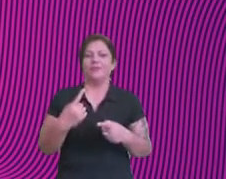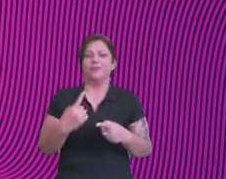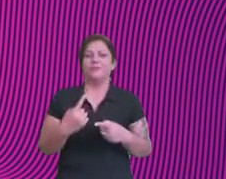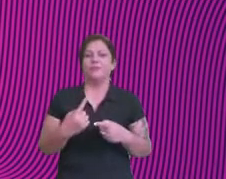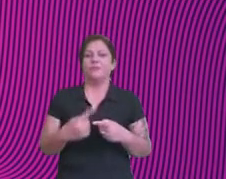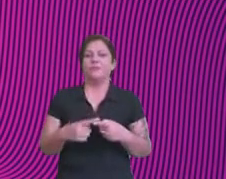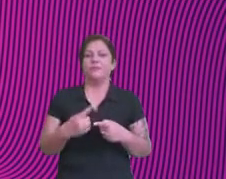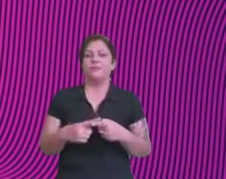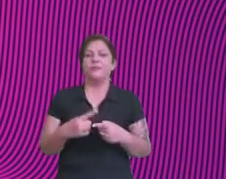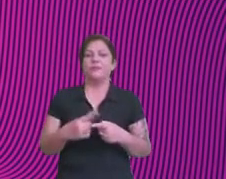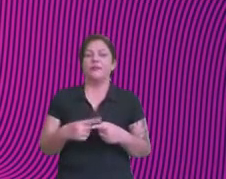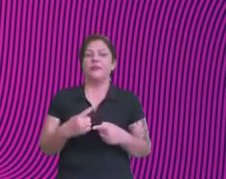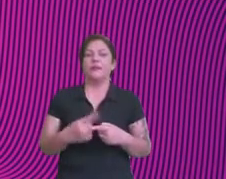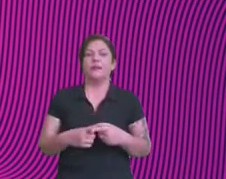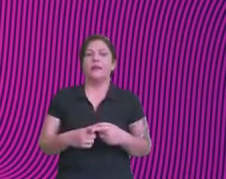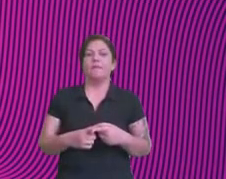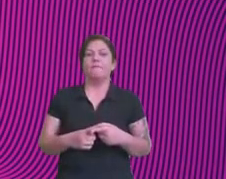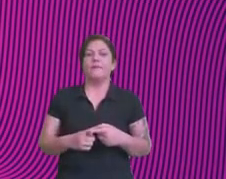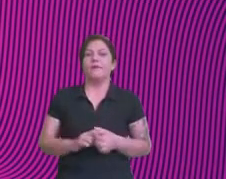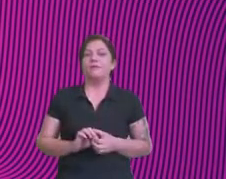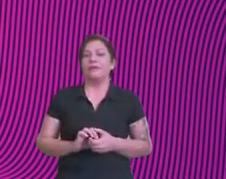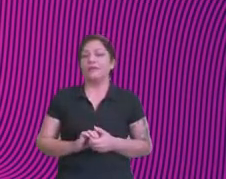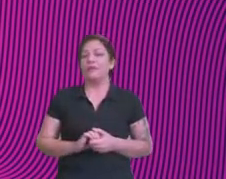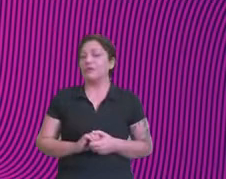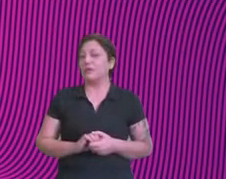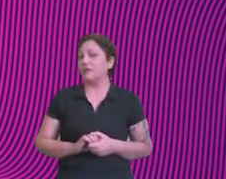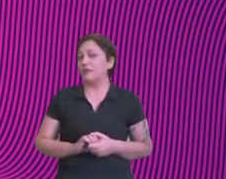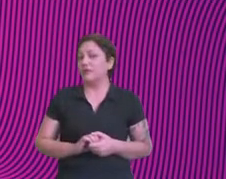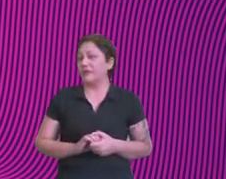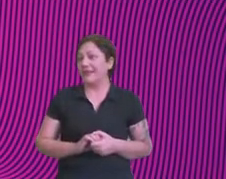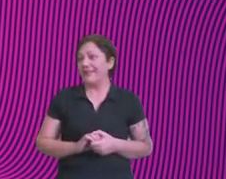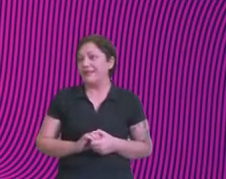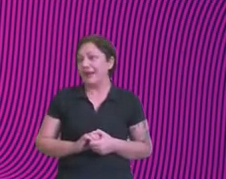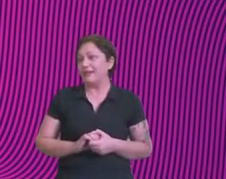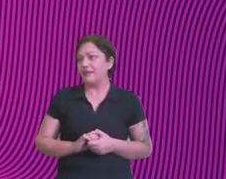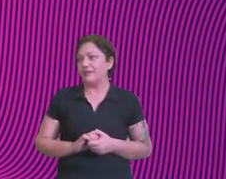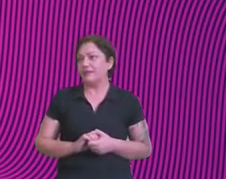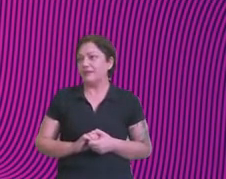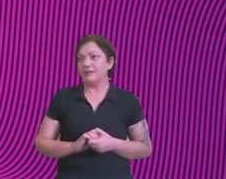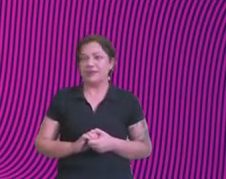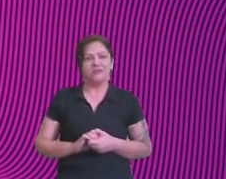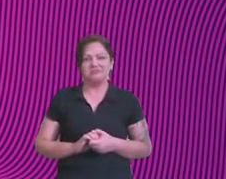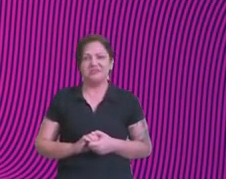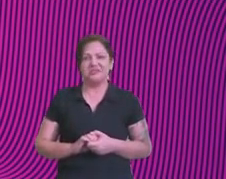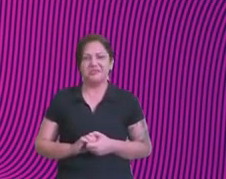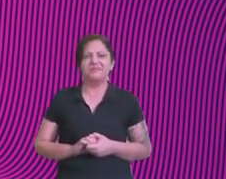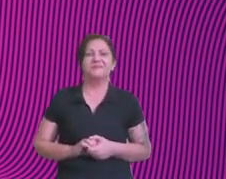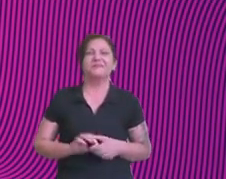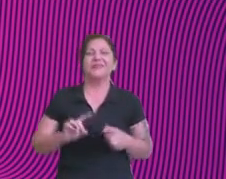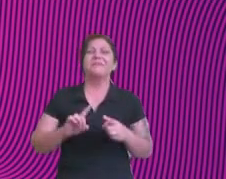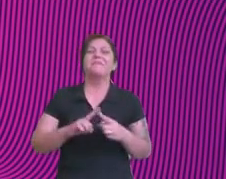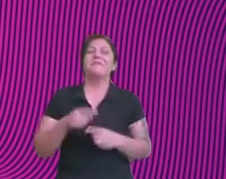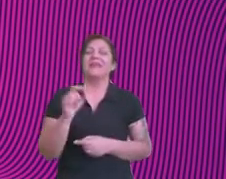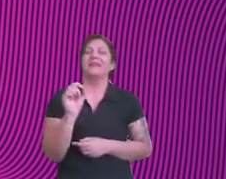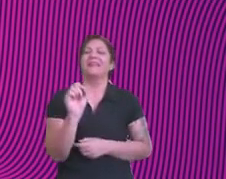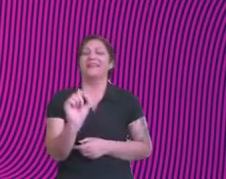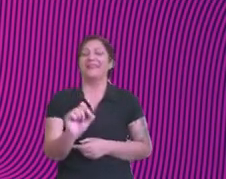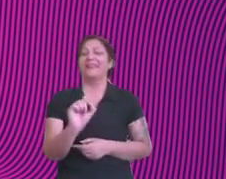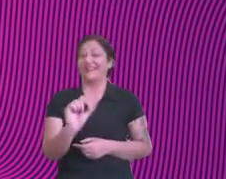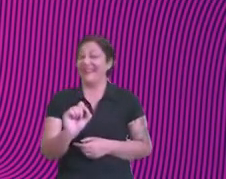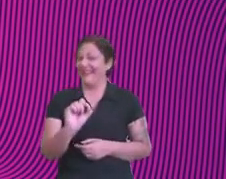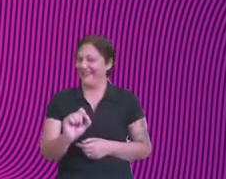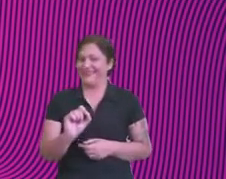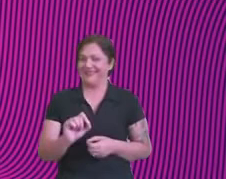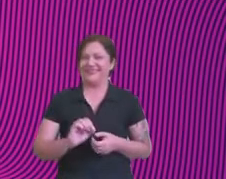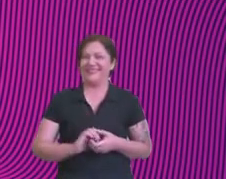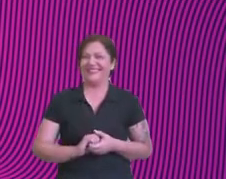Daniela Pezzuti. Dani, você concorda com a nossa primeira linha, né, te adiantando